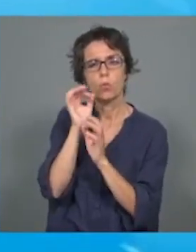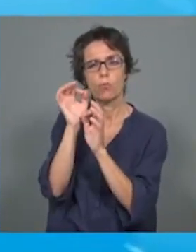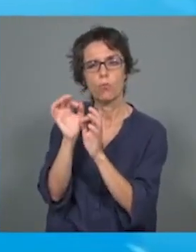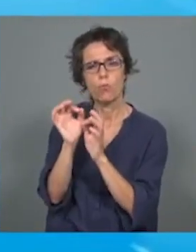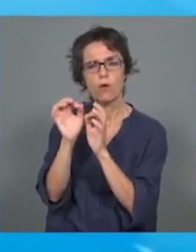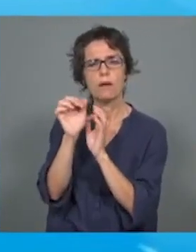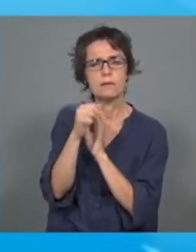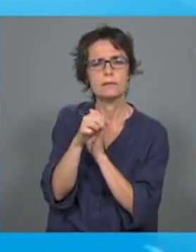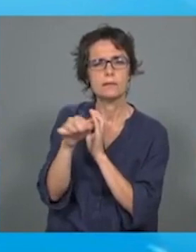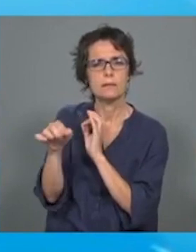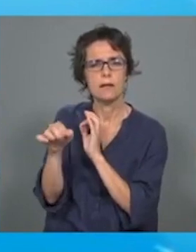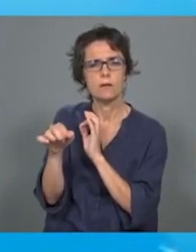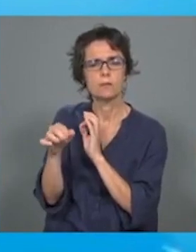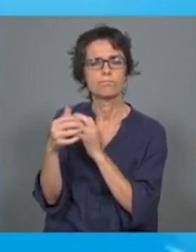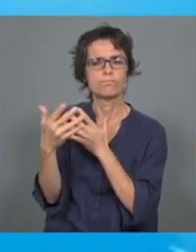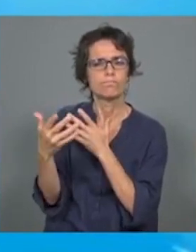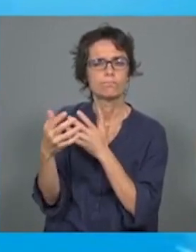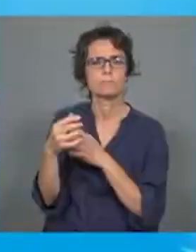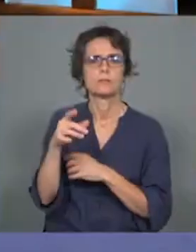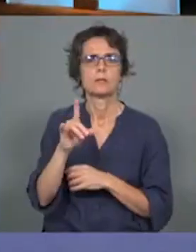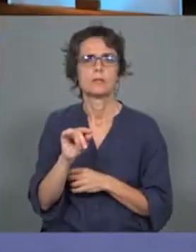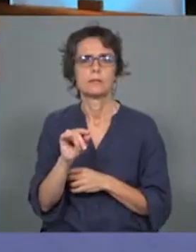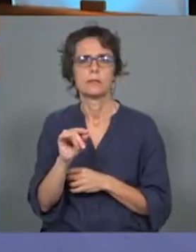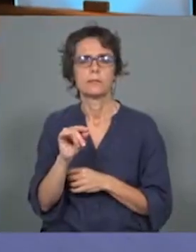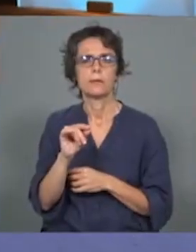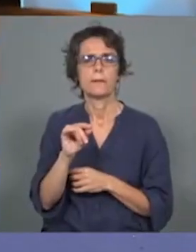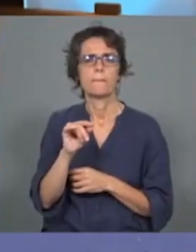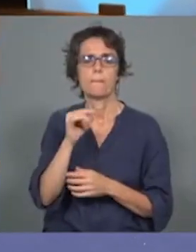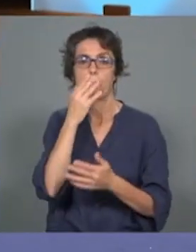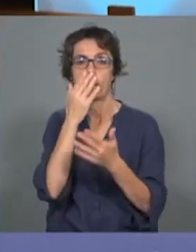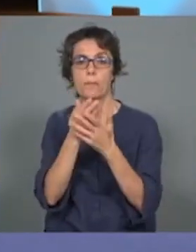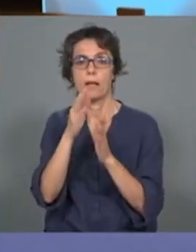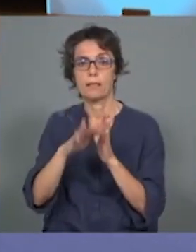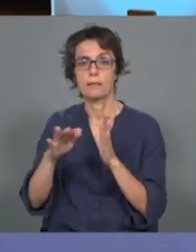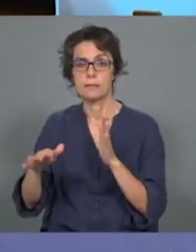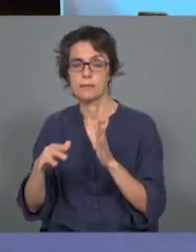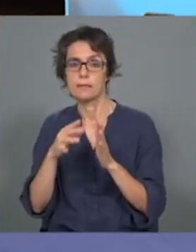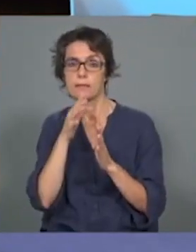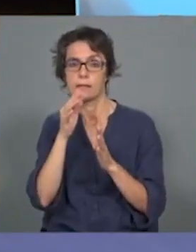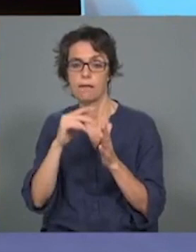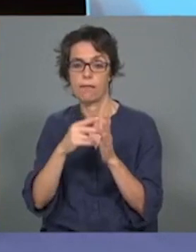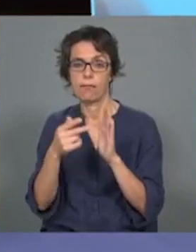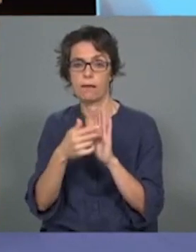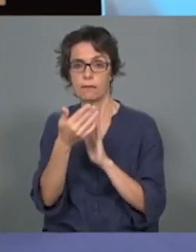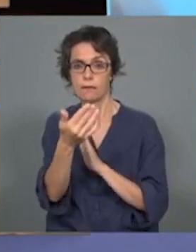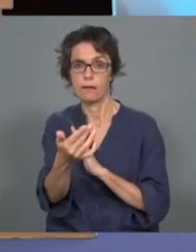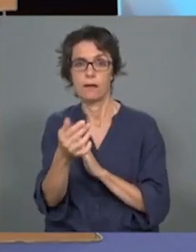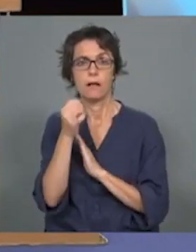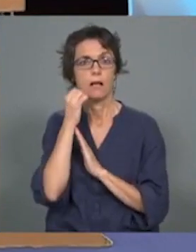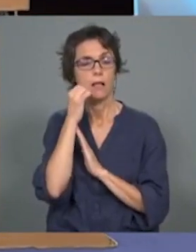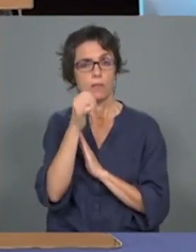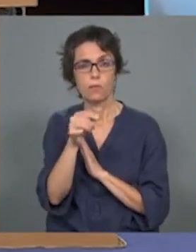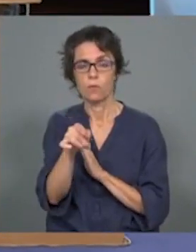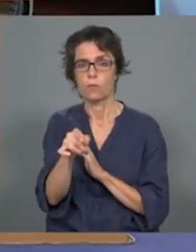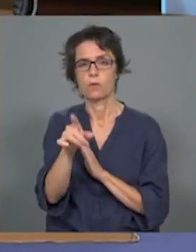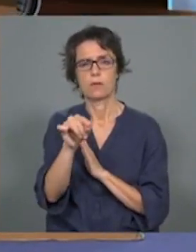má refratária. E hoje, a evidência científica mostra, a técnica mostra que, de facto, a dor mais refratária, até